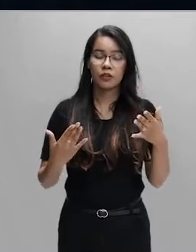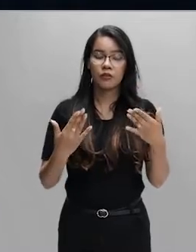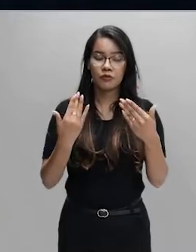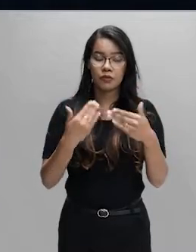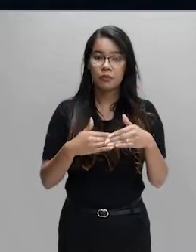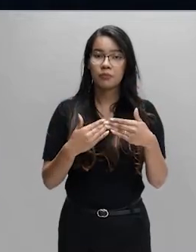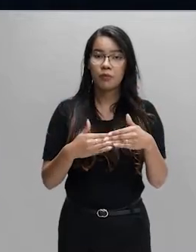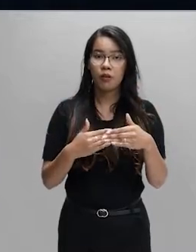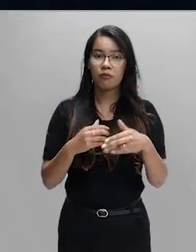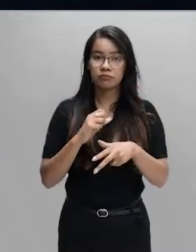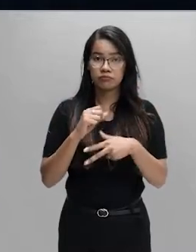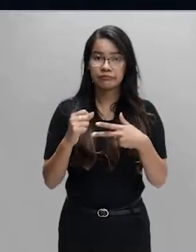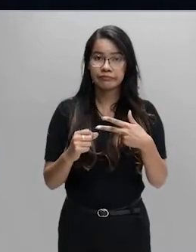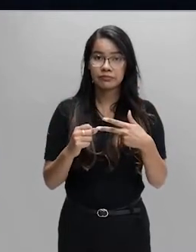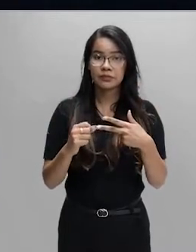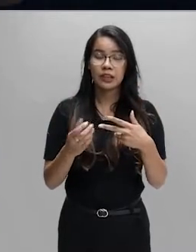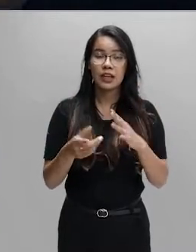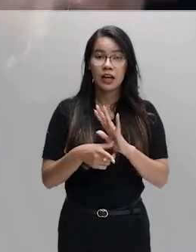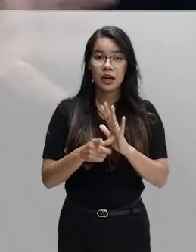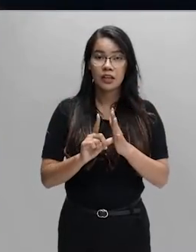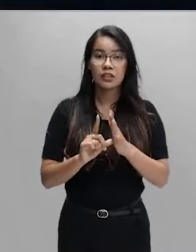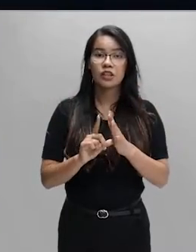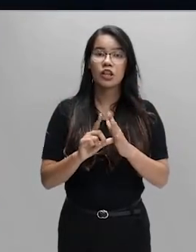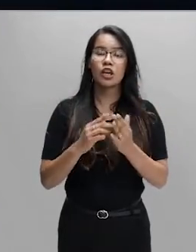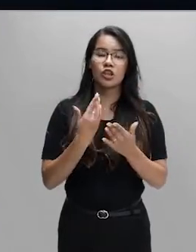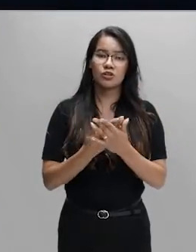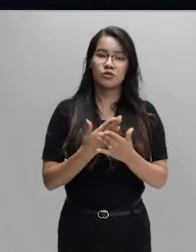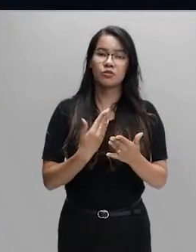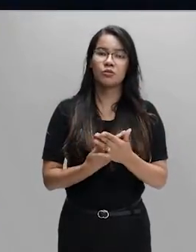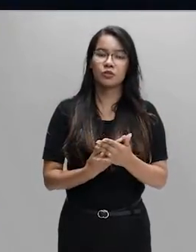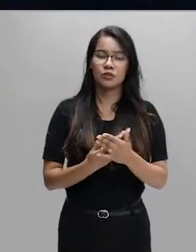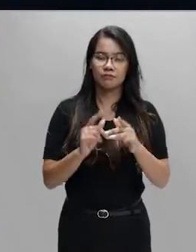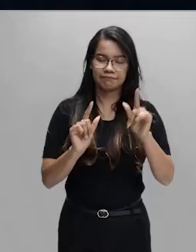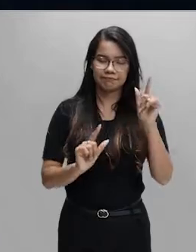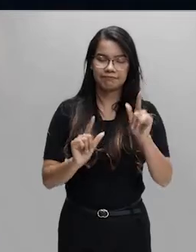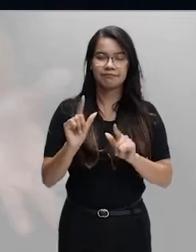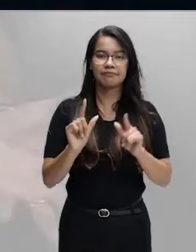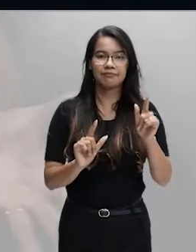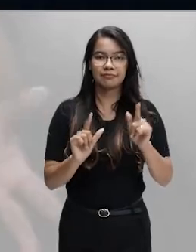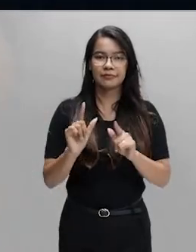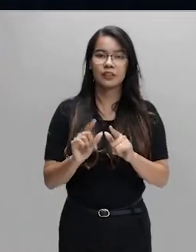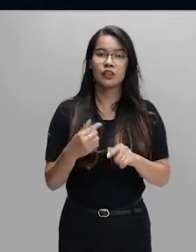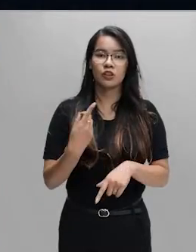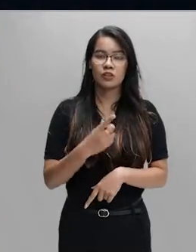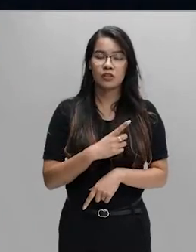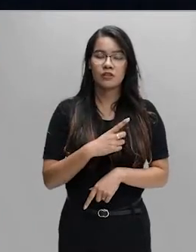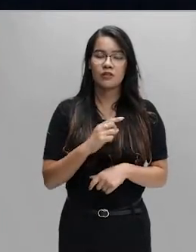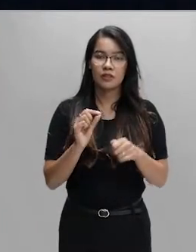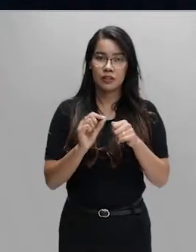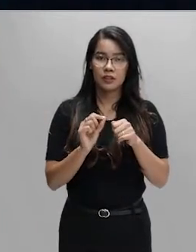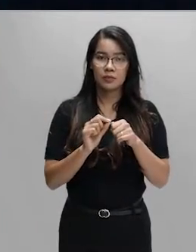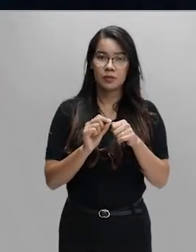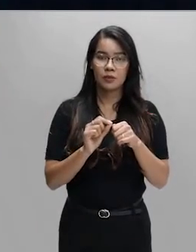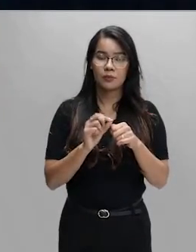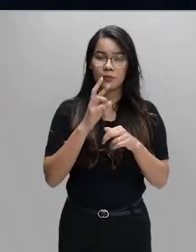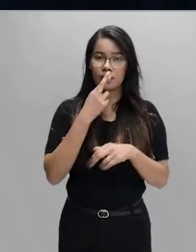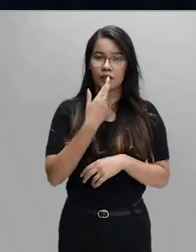seu professor e aqui a gente vai fazer um resumo, né, geral, utilizando as questões do Enem, tá? Para a